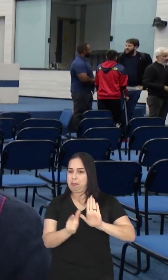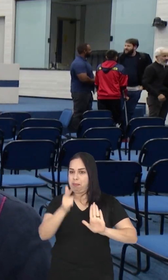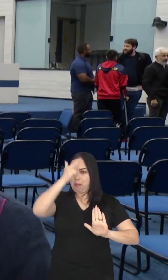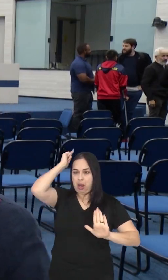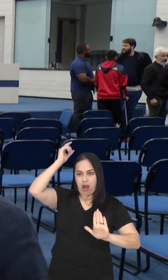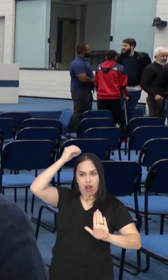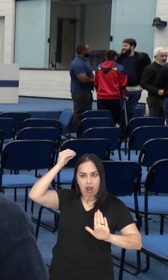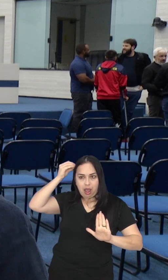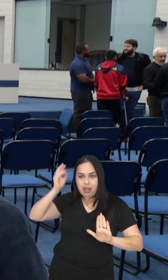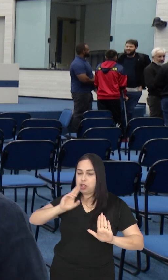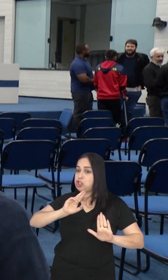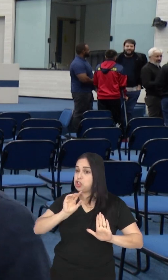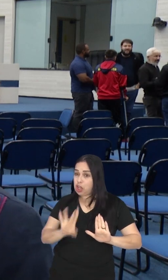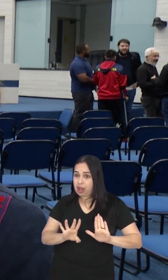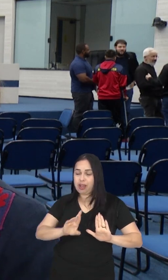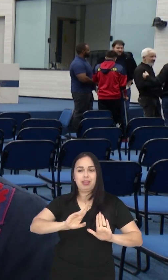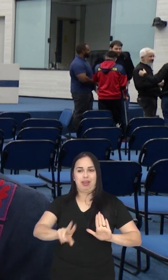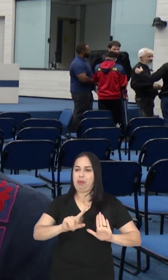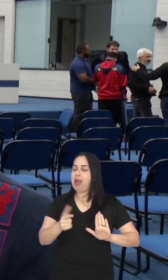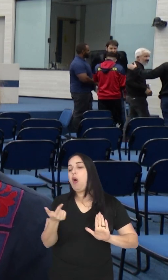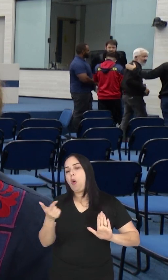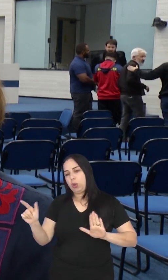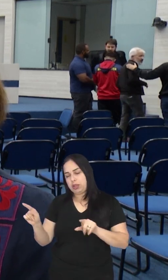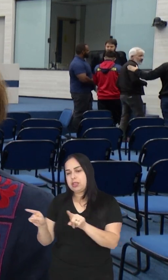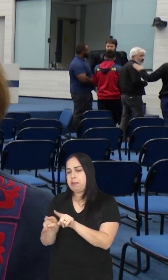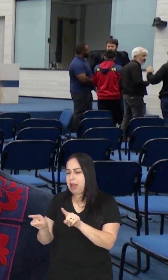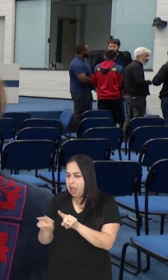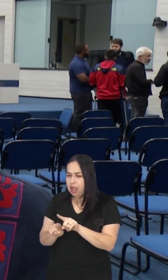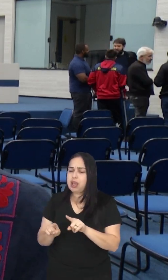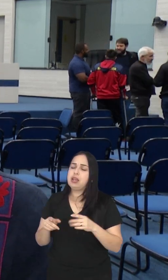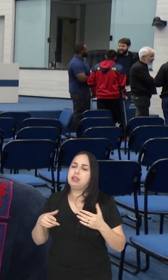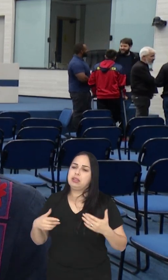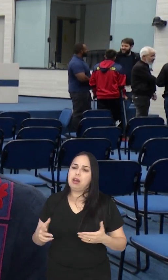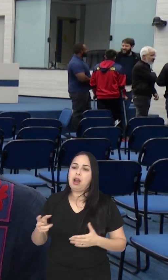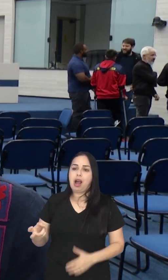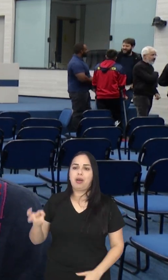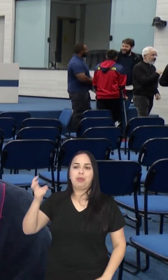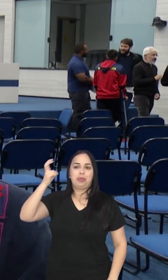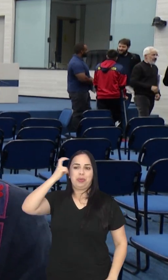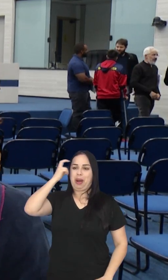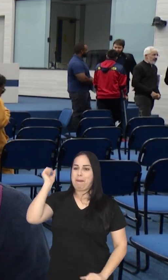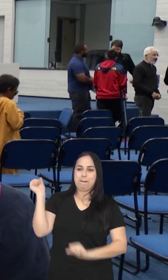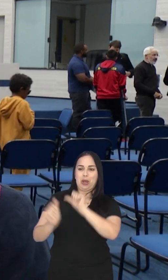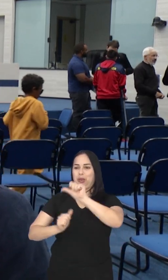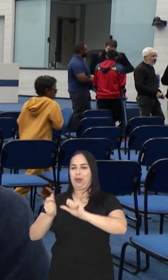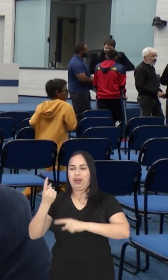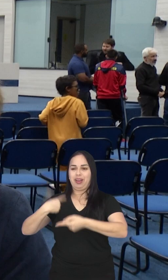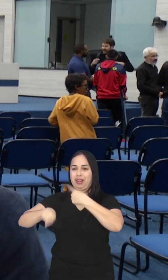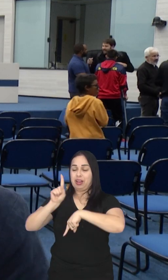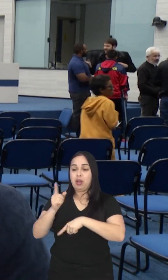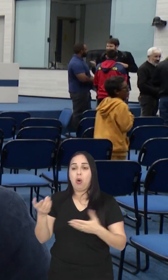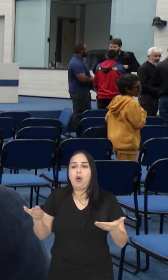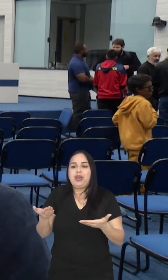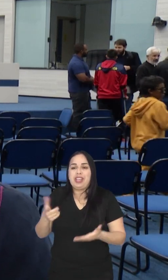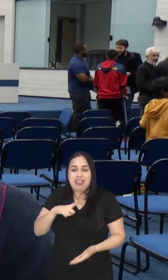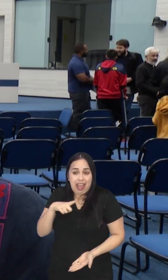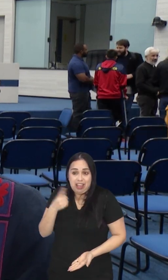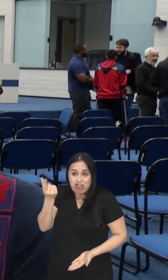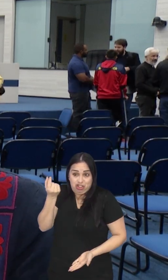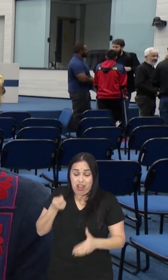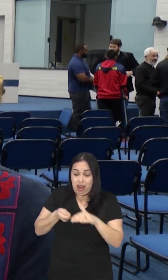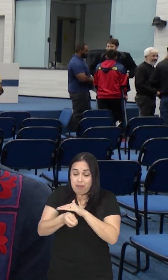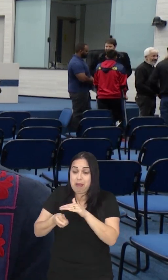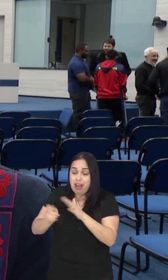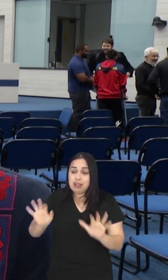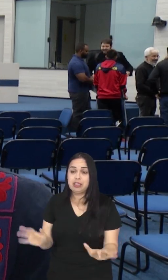lei Paulo Gustavo mas para outras leis que estão vindo aí a cultura de fato no Brasil é outra né hoje tem recursos públicos